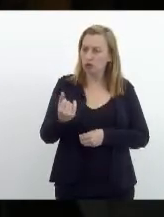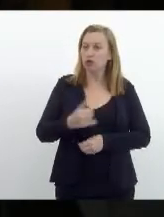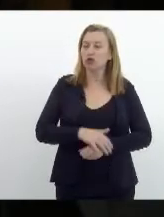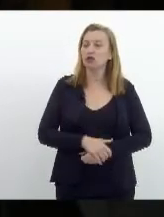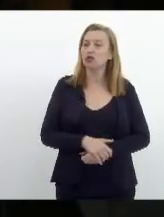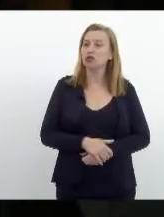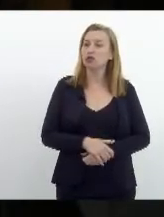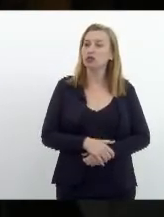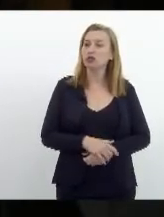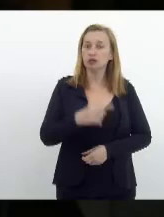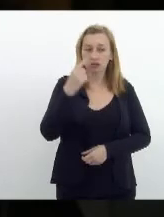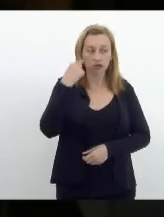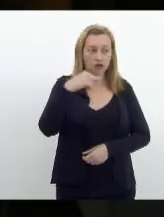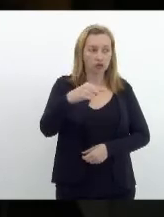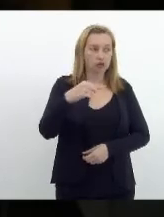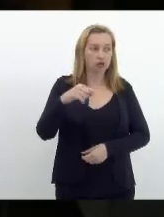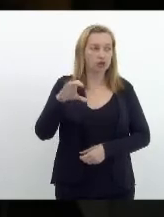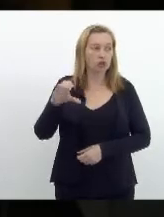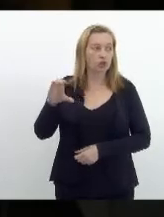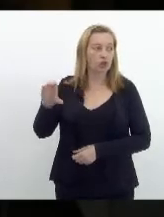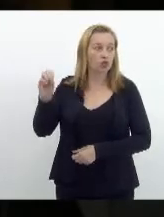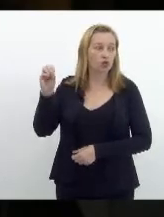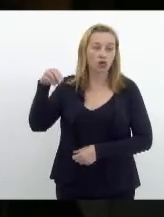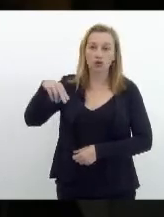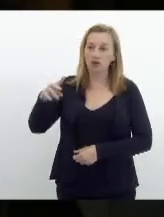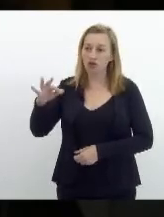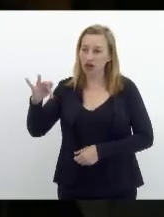dá ordem ao Confas para fazer esse convênio.